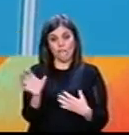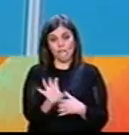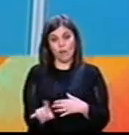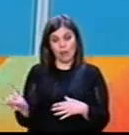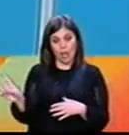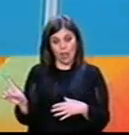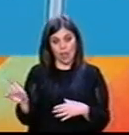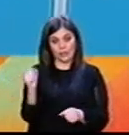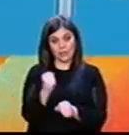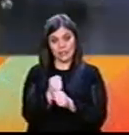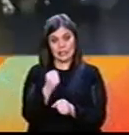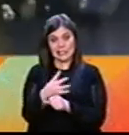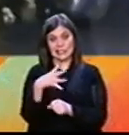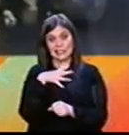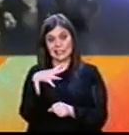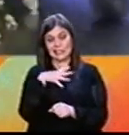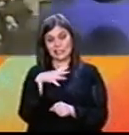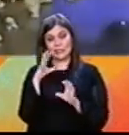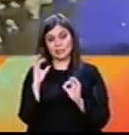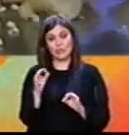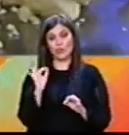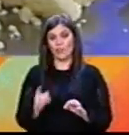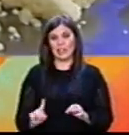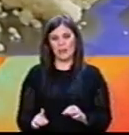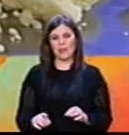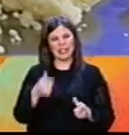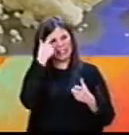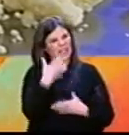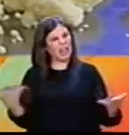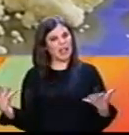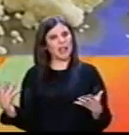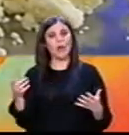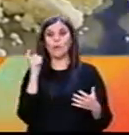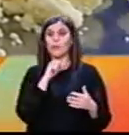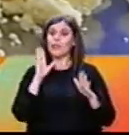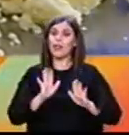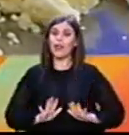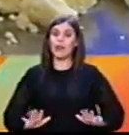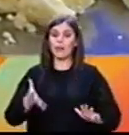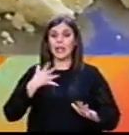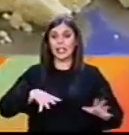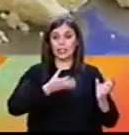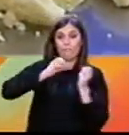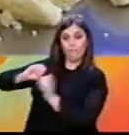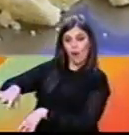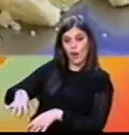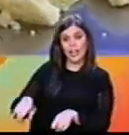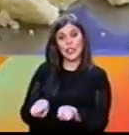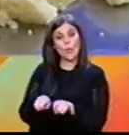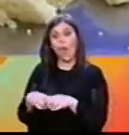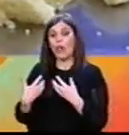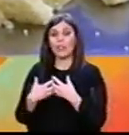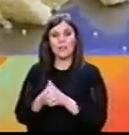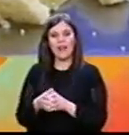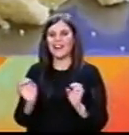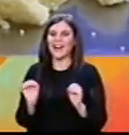bancada de trabalho. Escusava de ser tão brutinha, não era? Não sei, querida. Ia ter como... sido... Queres que deite fora sido... também? Há bocado fizeste o mesmo com o limão.